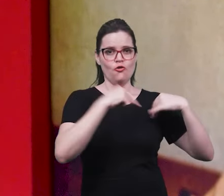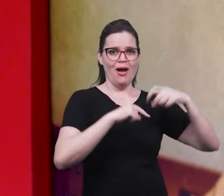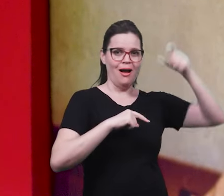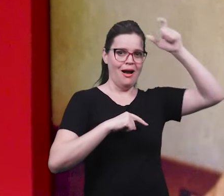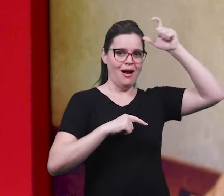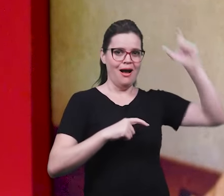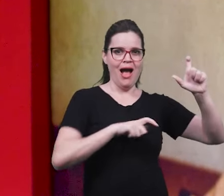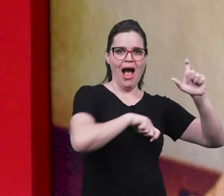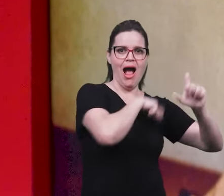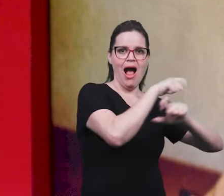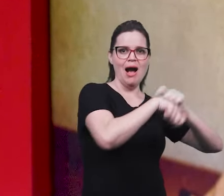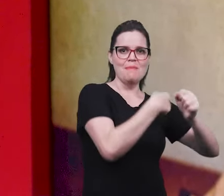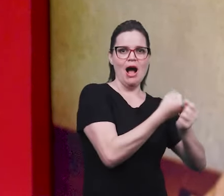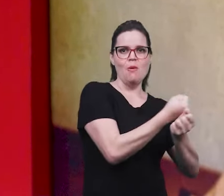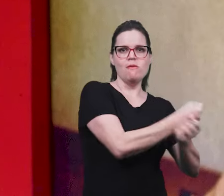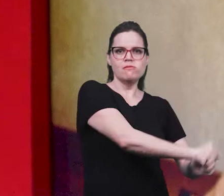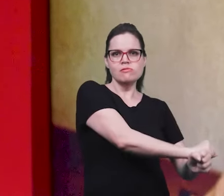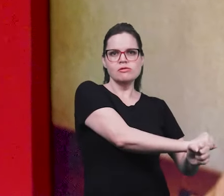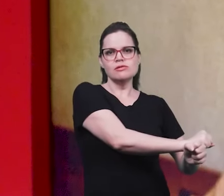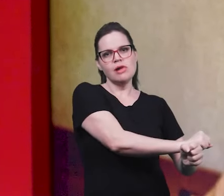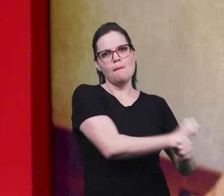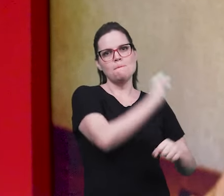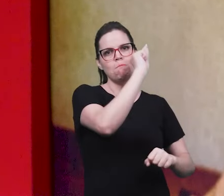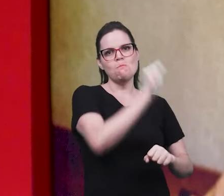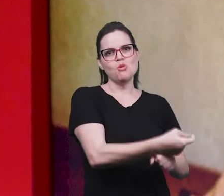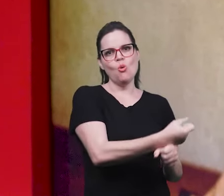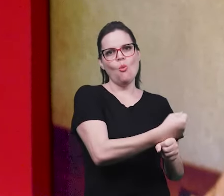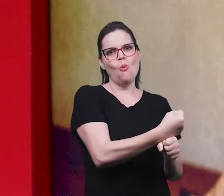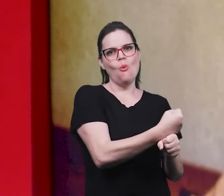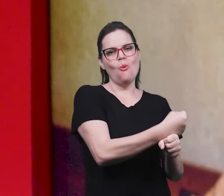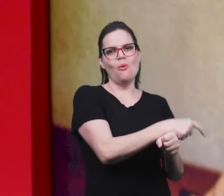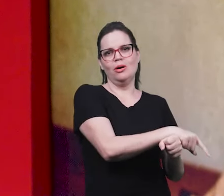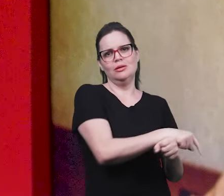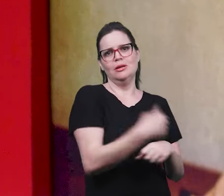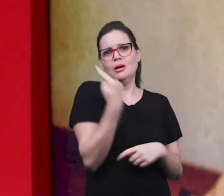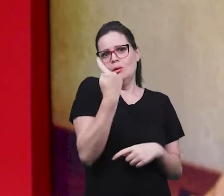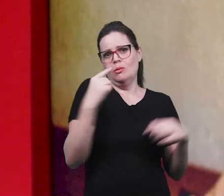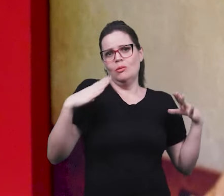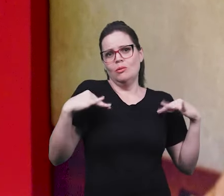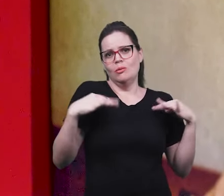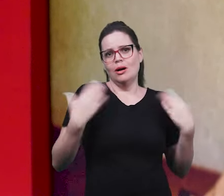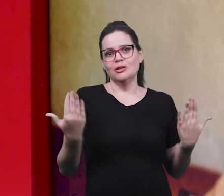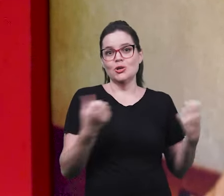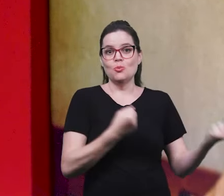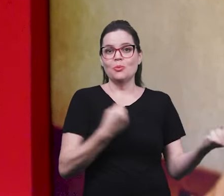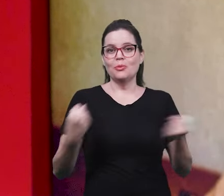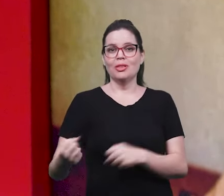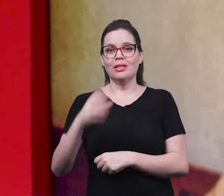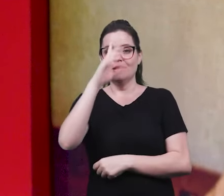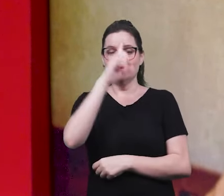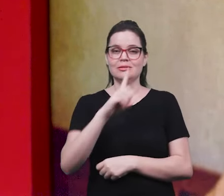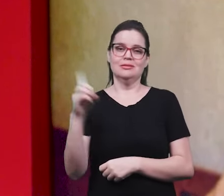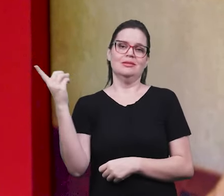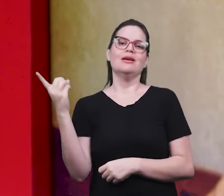Deus não dá para comparar. Existia muito isso no passado, e até hoje tem isso, que